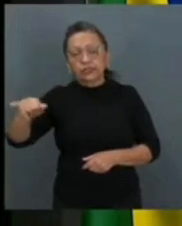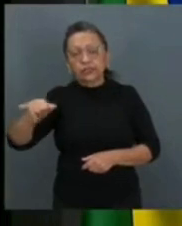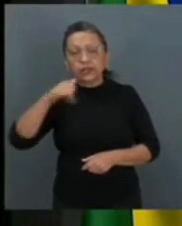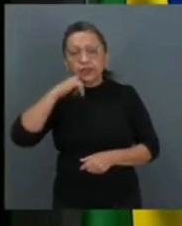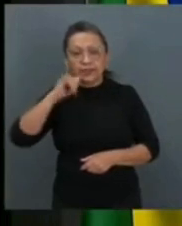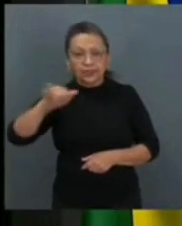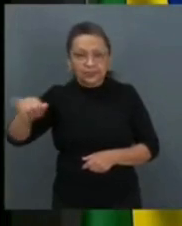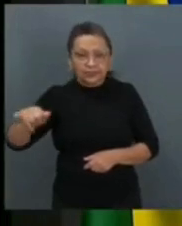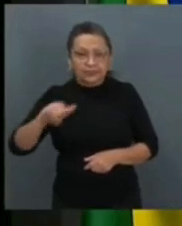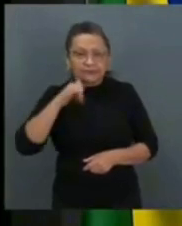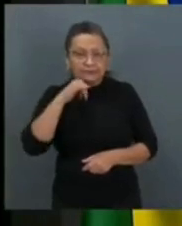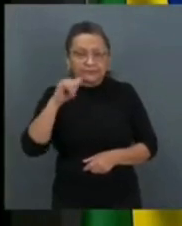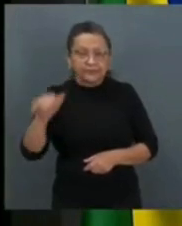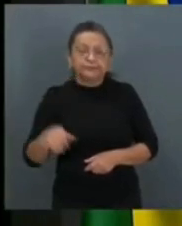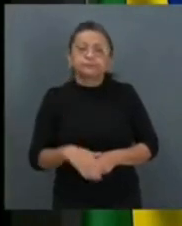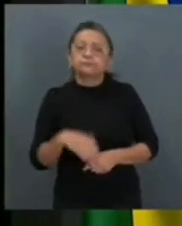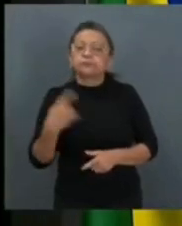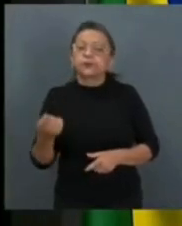elétrica.